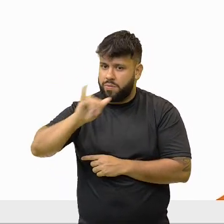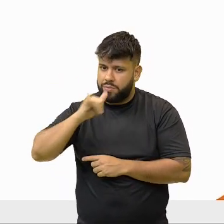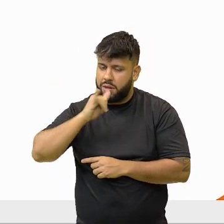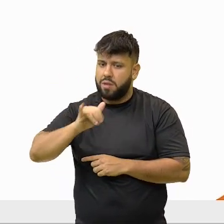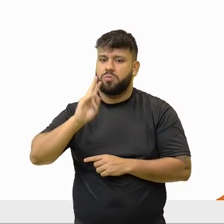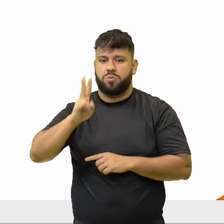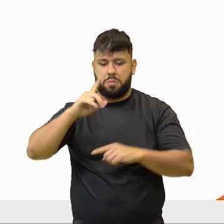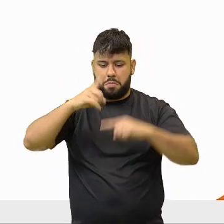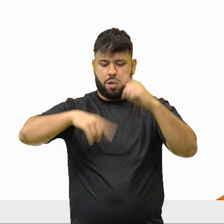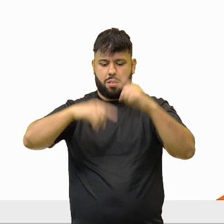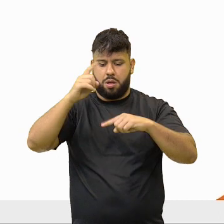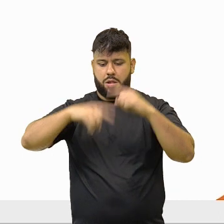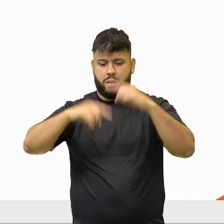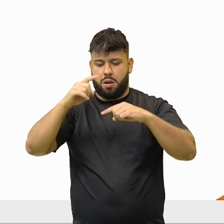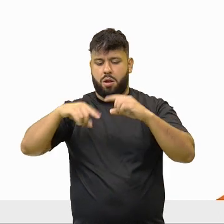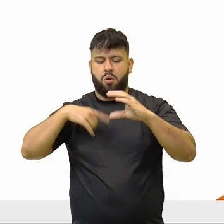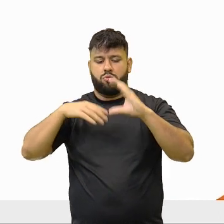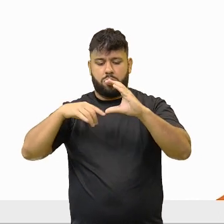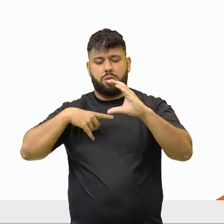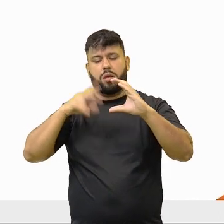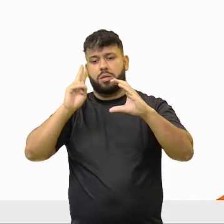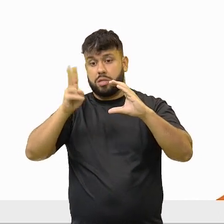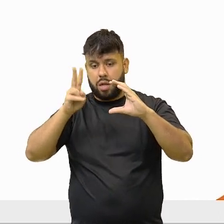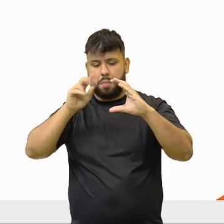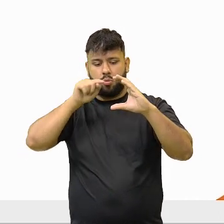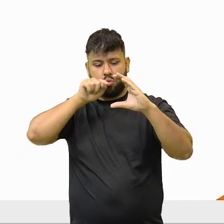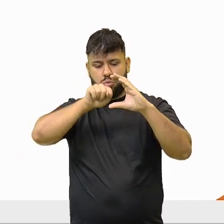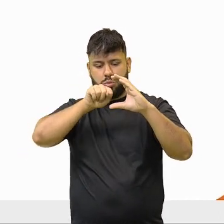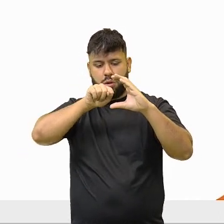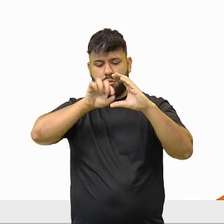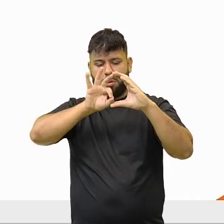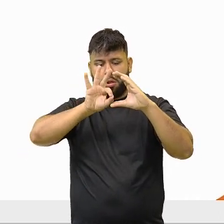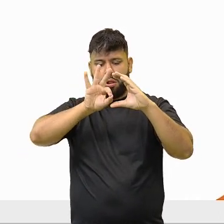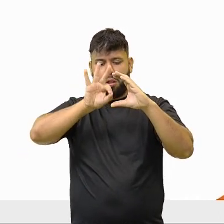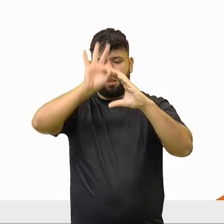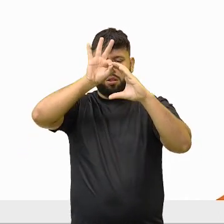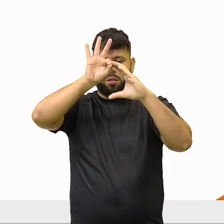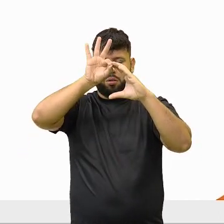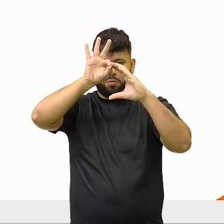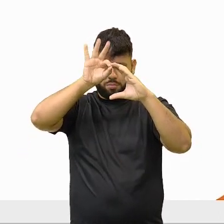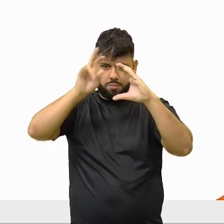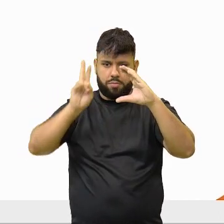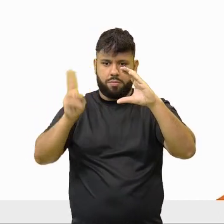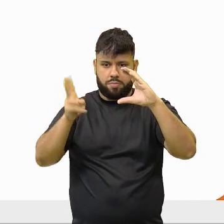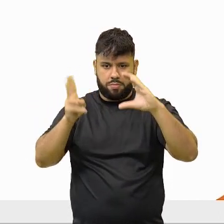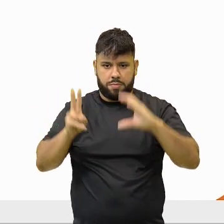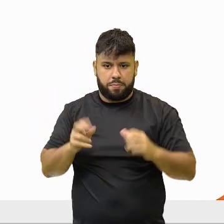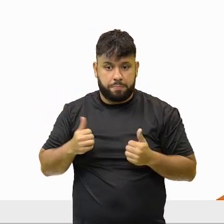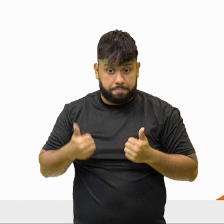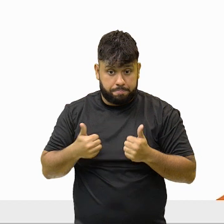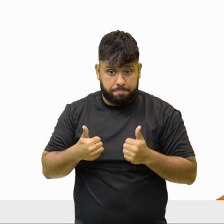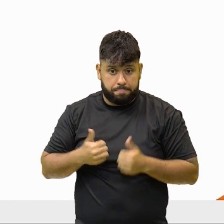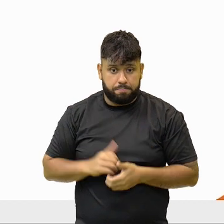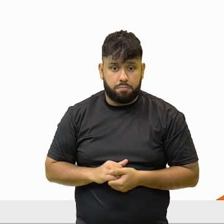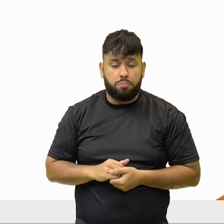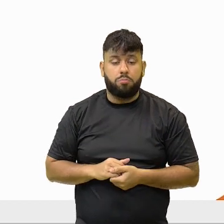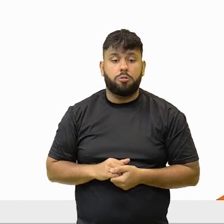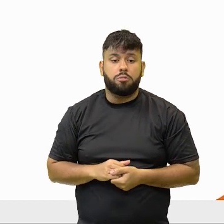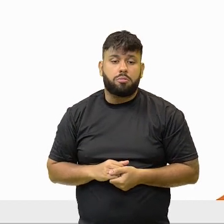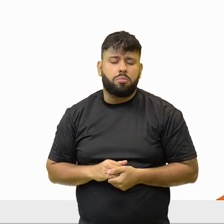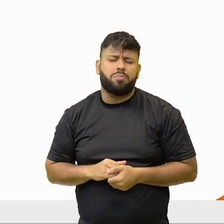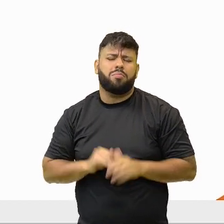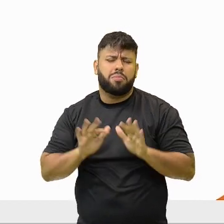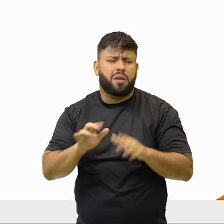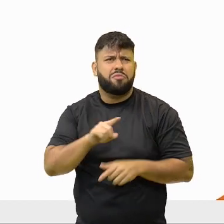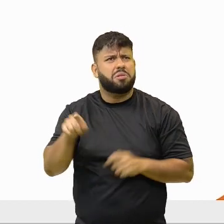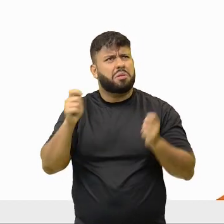se lembrar que ele sempre vai ser constante do centro à superfície. Lembre isso, por favor. Correto? Aí você pensa,